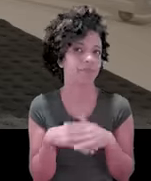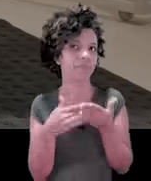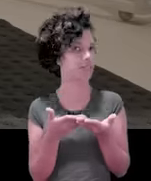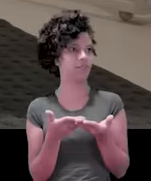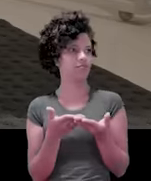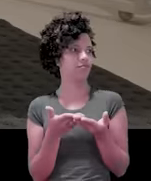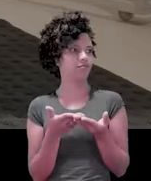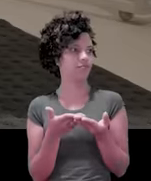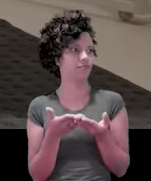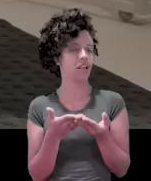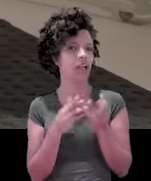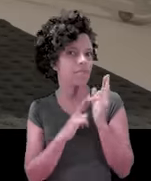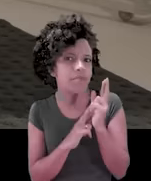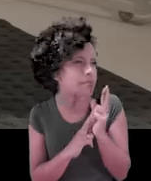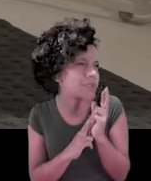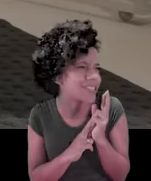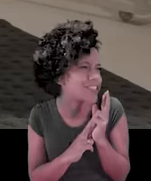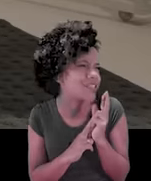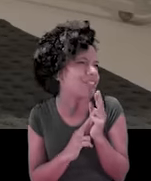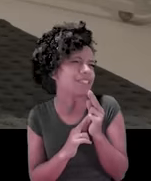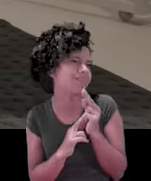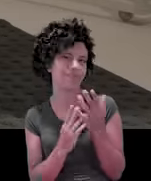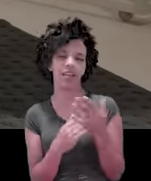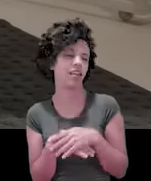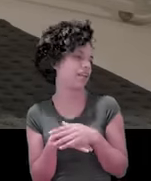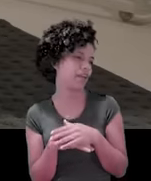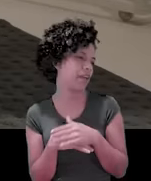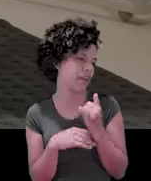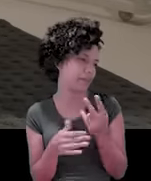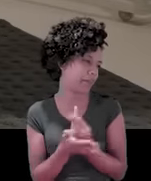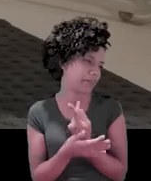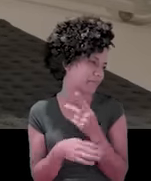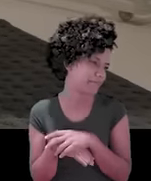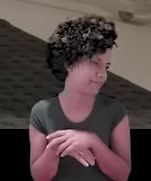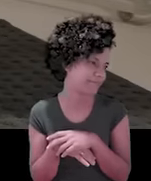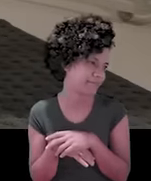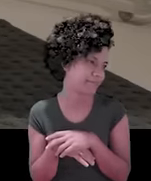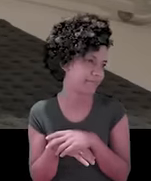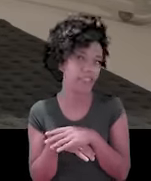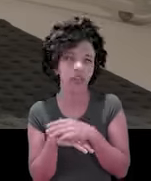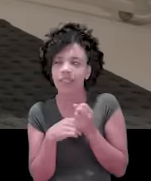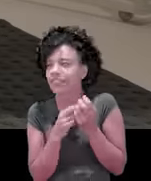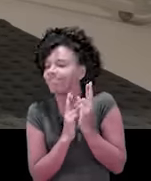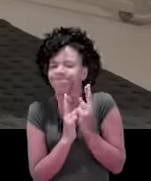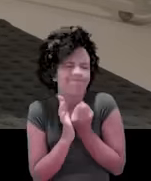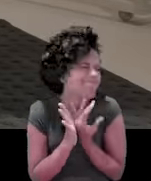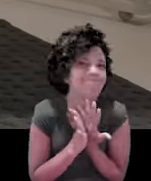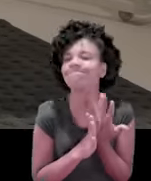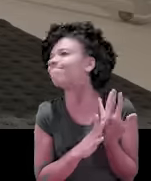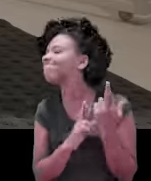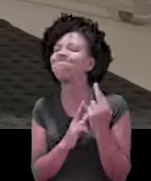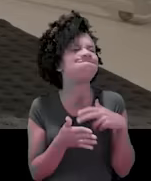e aí quando o expectativa te vendo é uma merda o ganho criar uma aquela